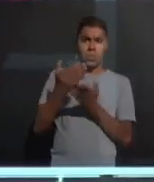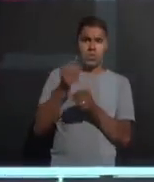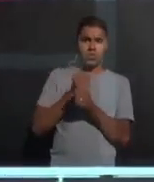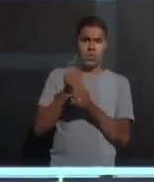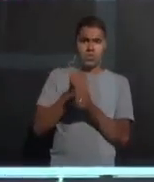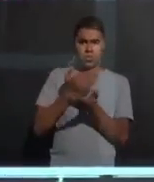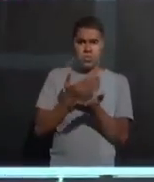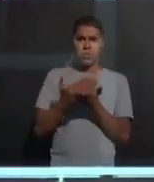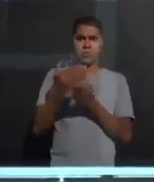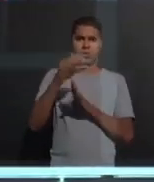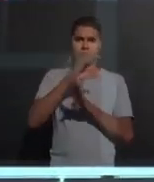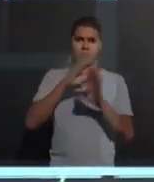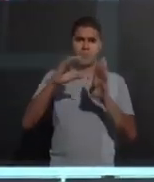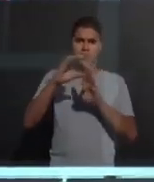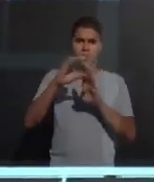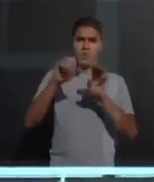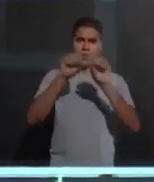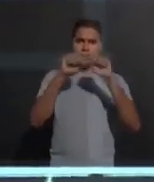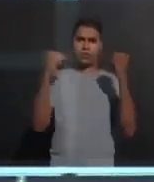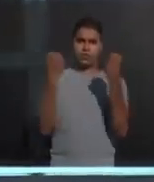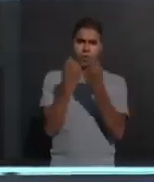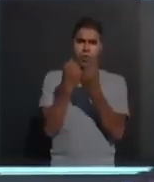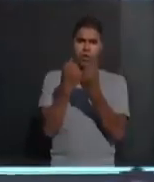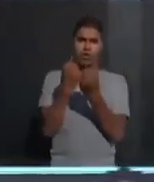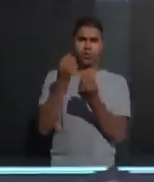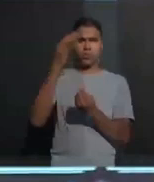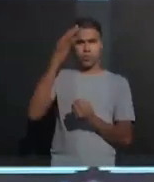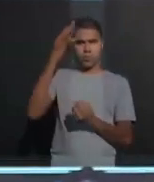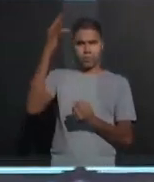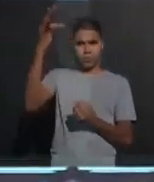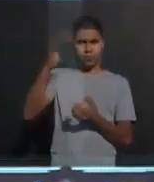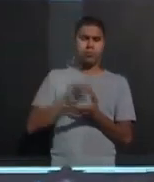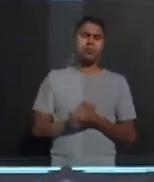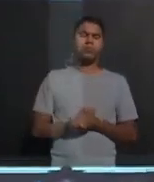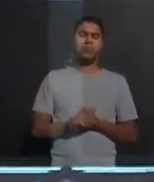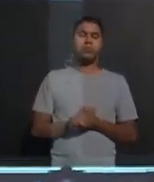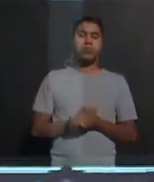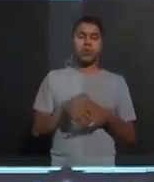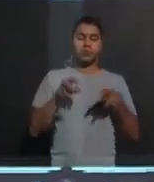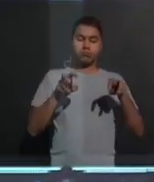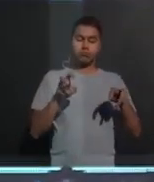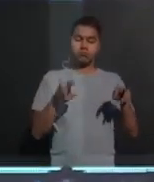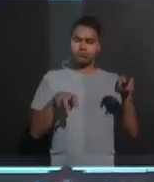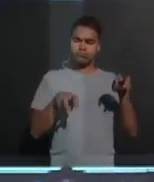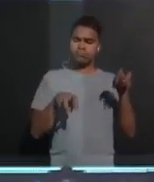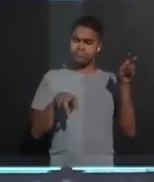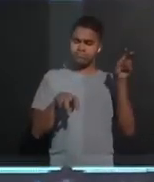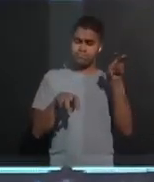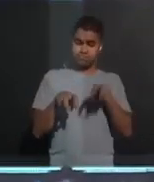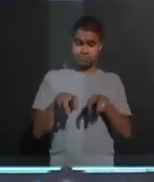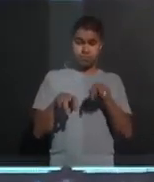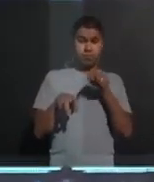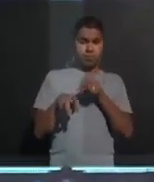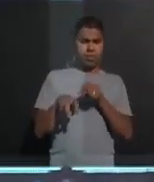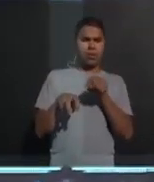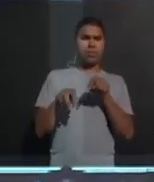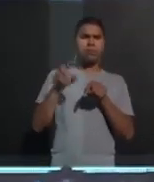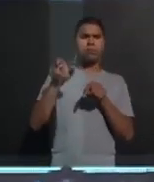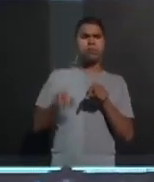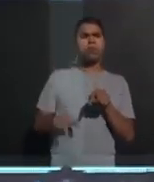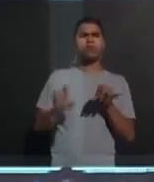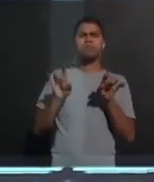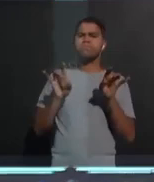falou comigo que era pra eu me assentar do lado de uma pessoa é uma pessoa muito especial